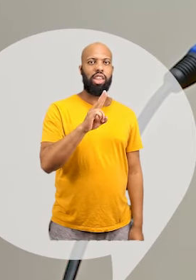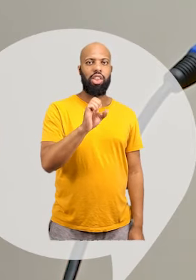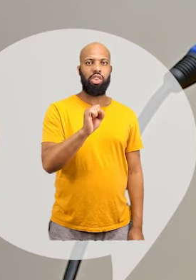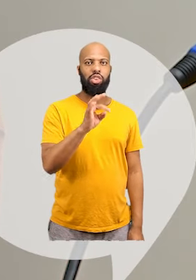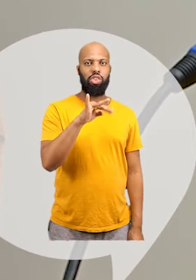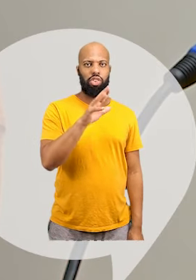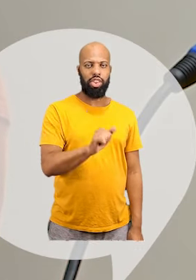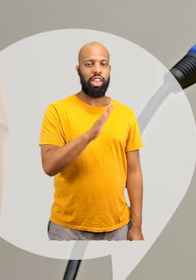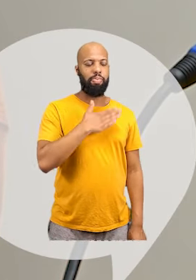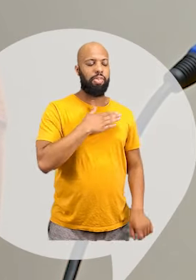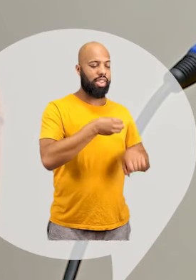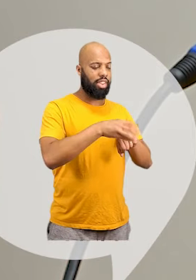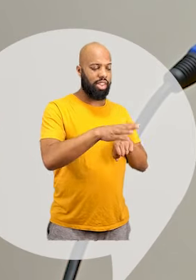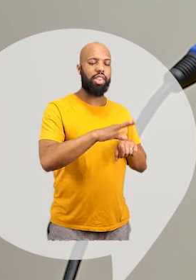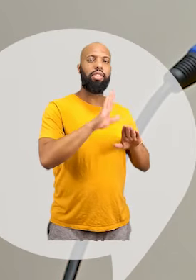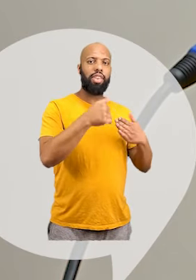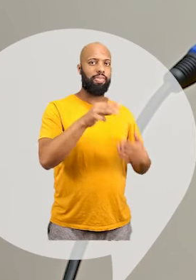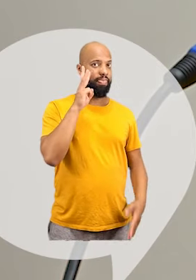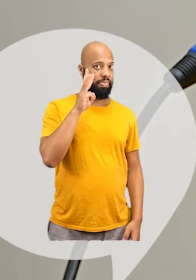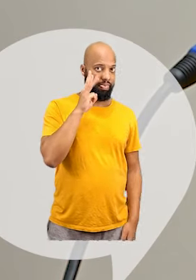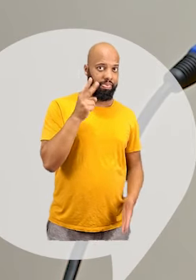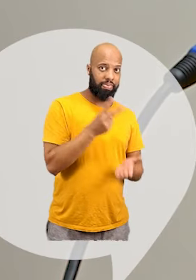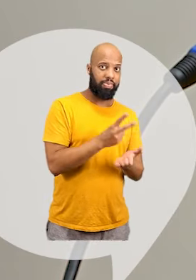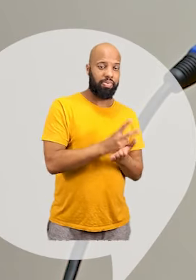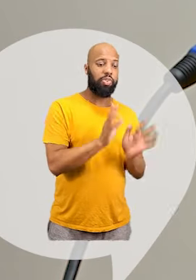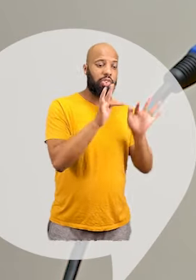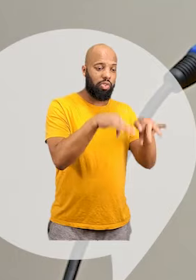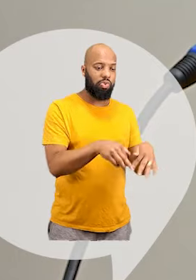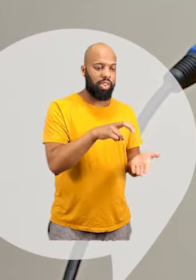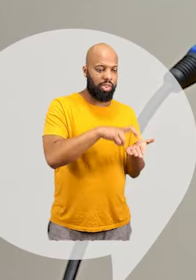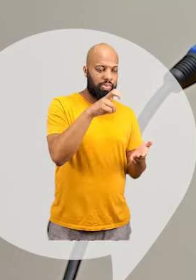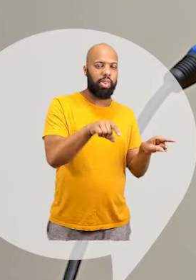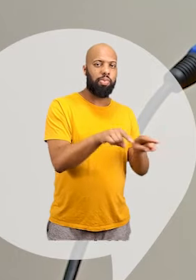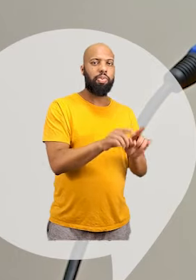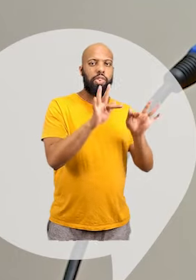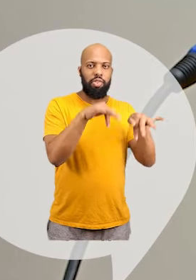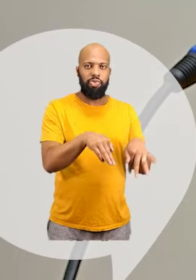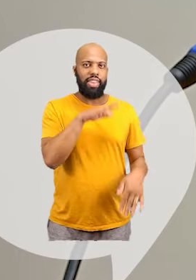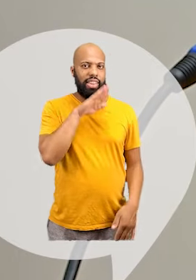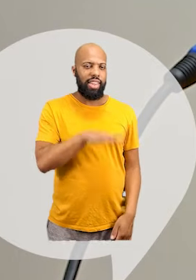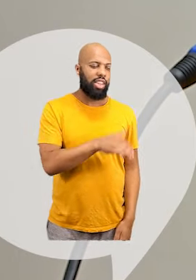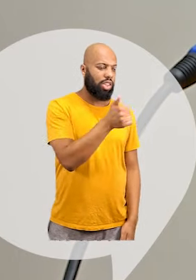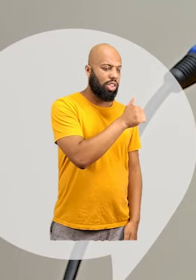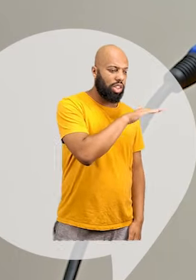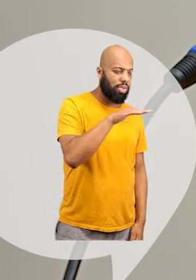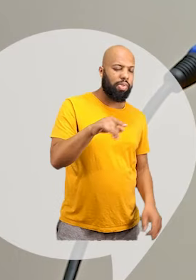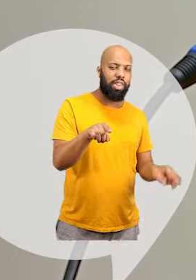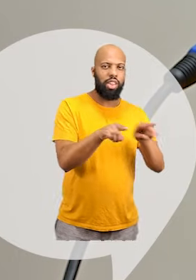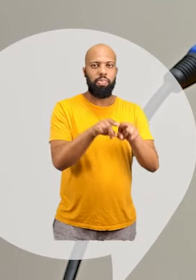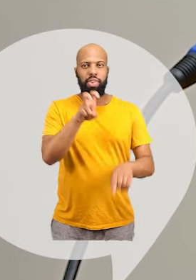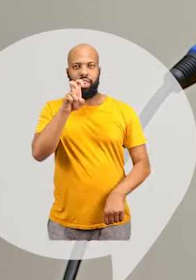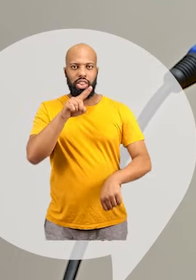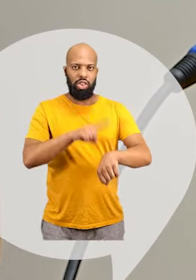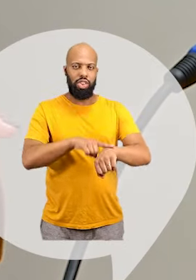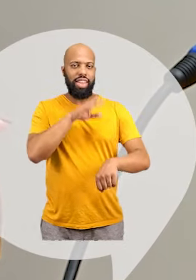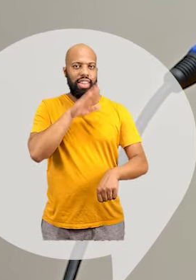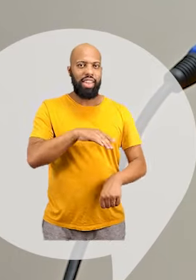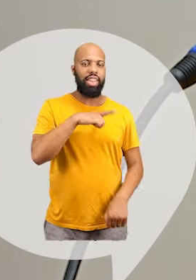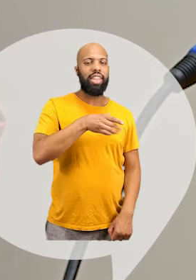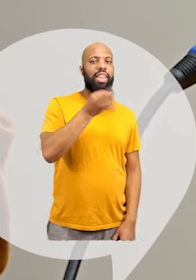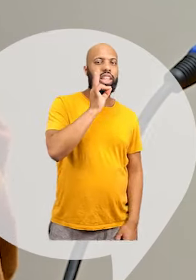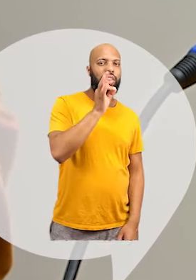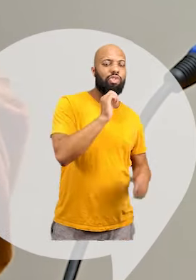a minha dica então toda terça-feira no fim da manhã e no fim da tarde ali para os meios 5 horas né rola